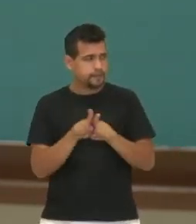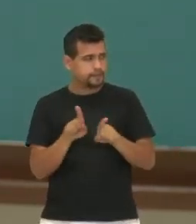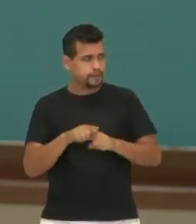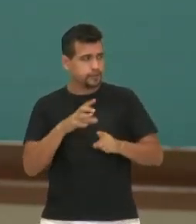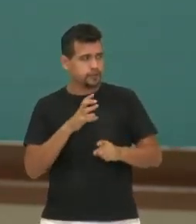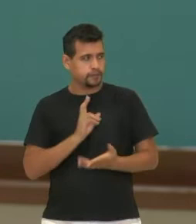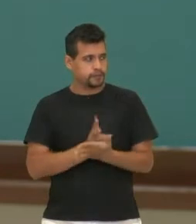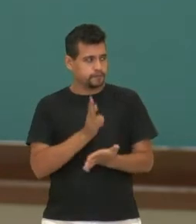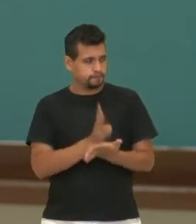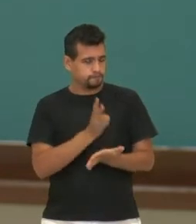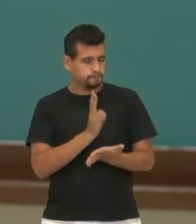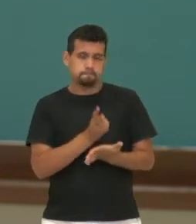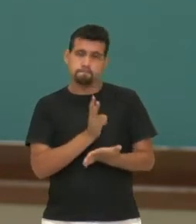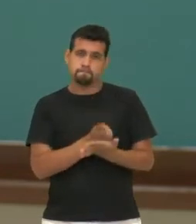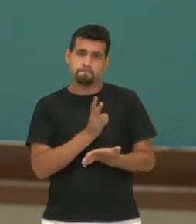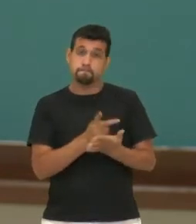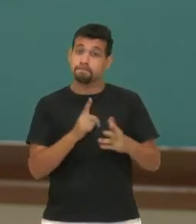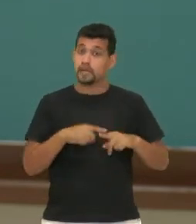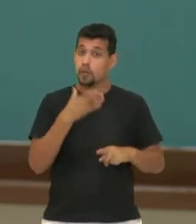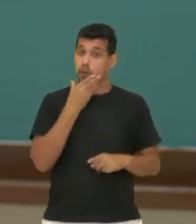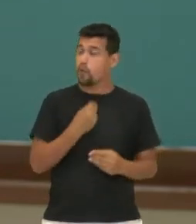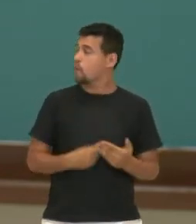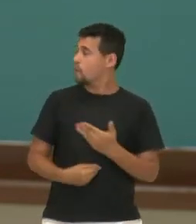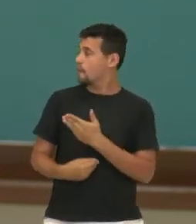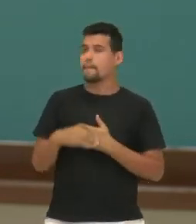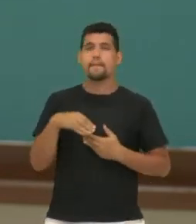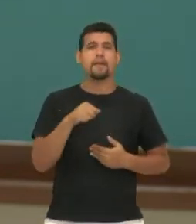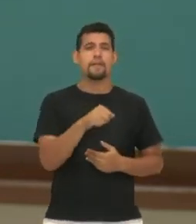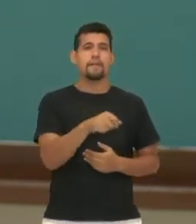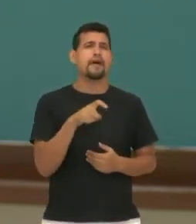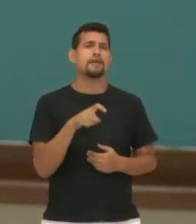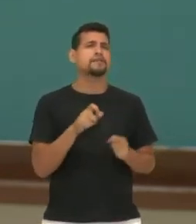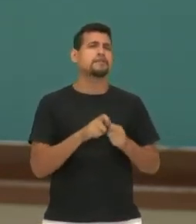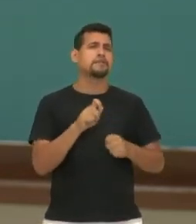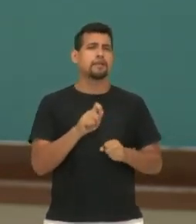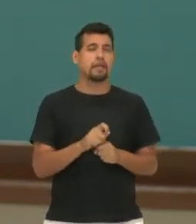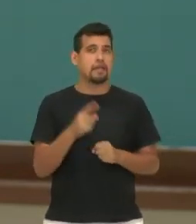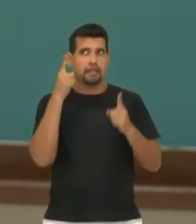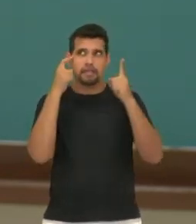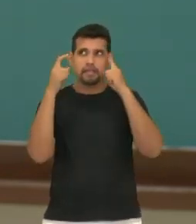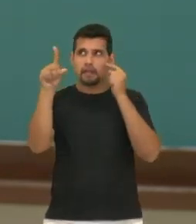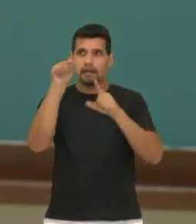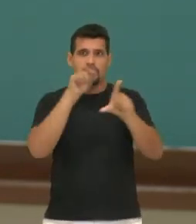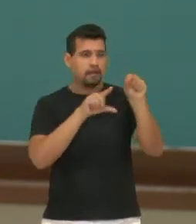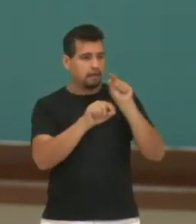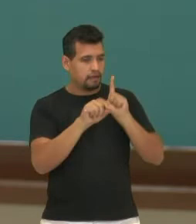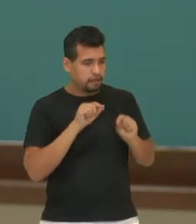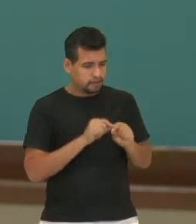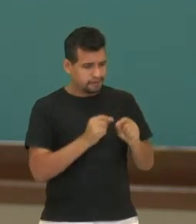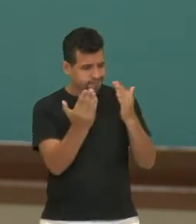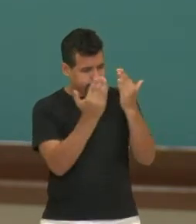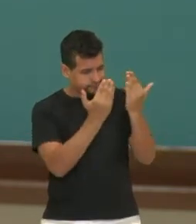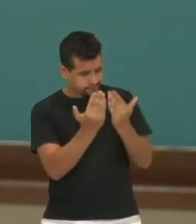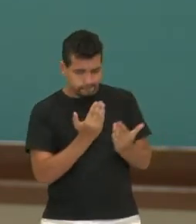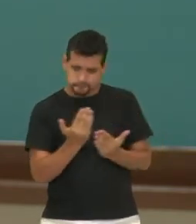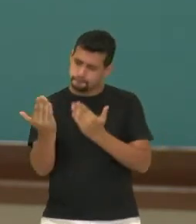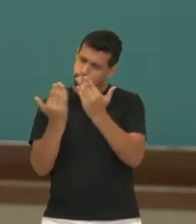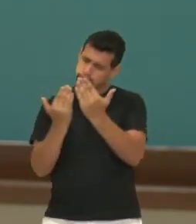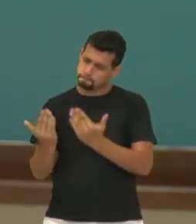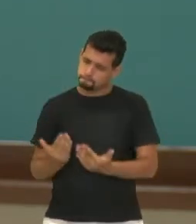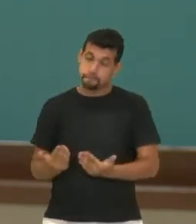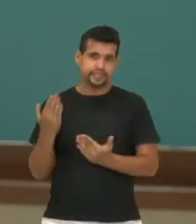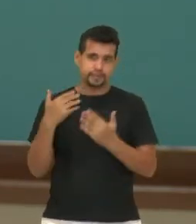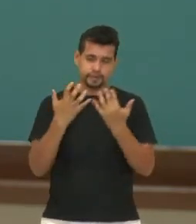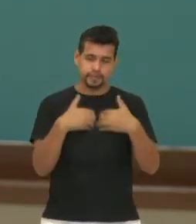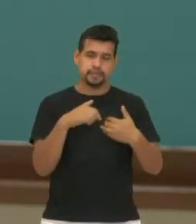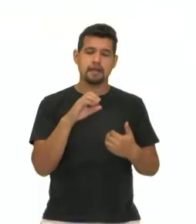modo contínuo. Max Planck, ele pegou as ideias formuladas pela mecânica clássica